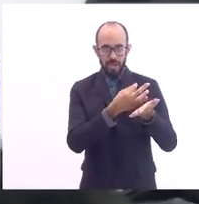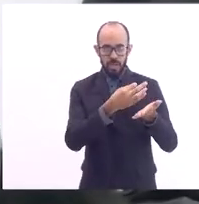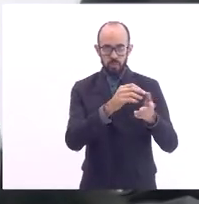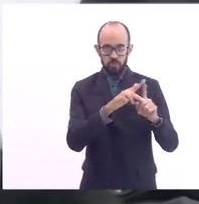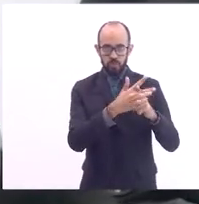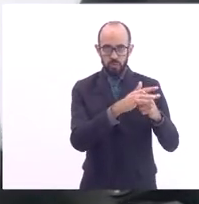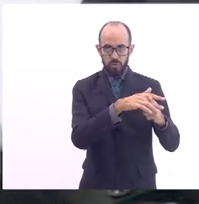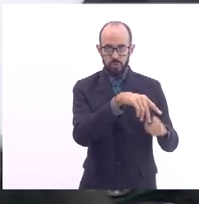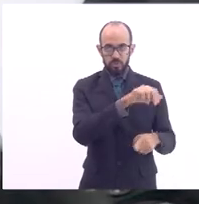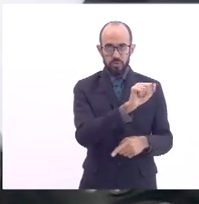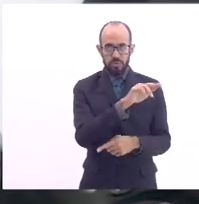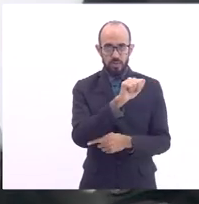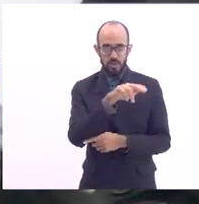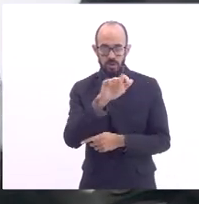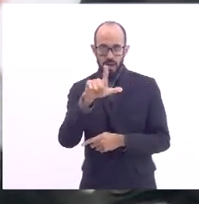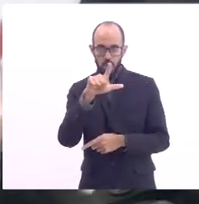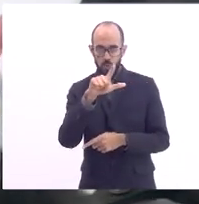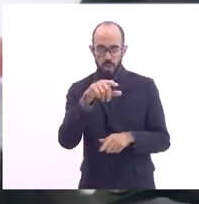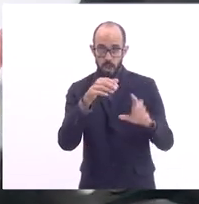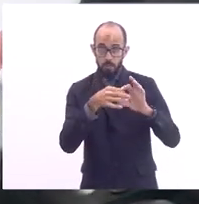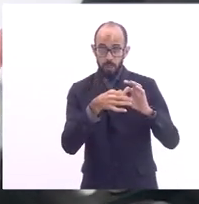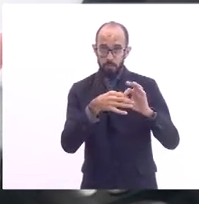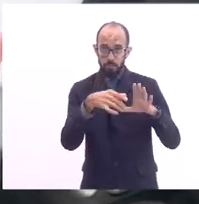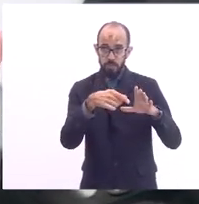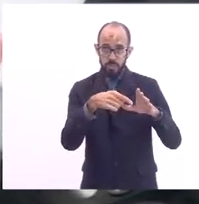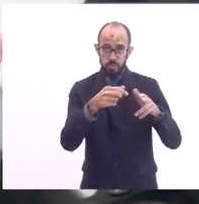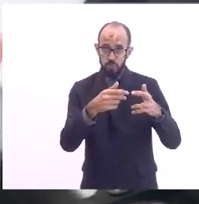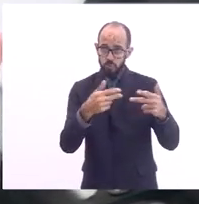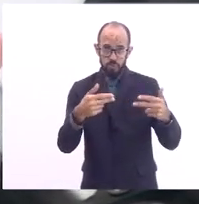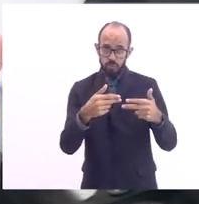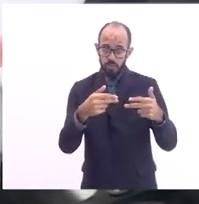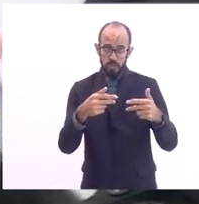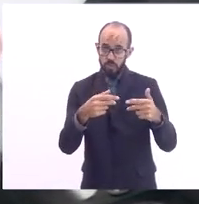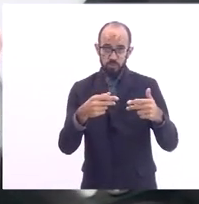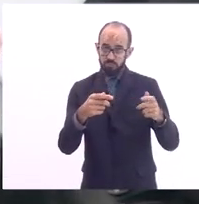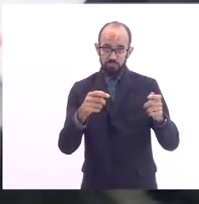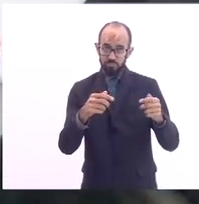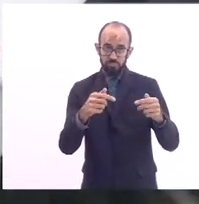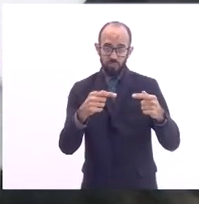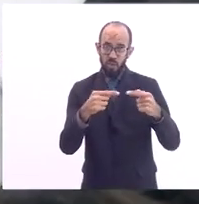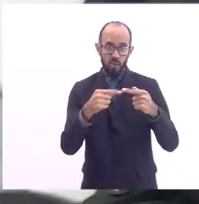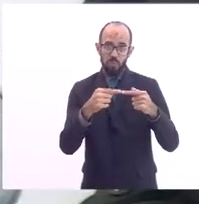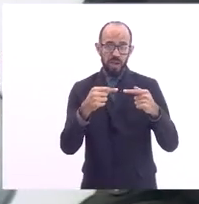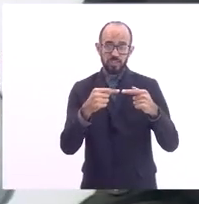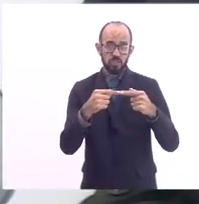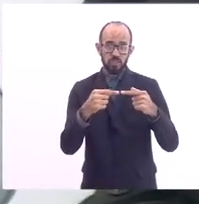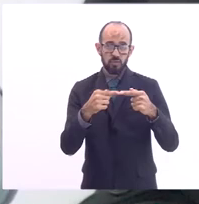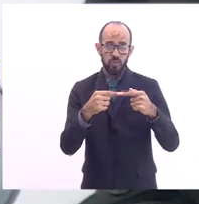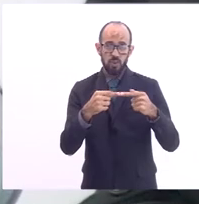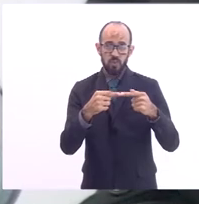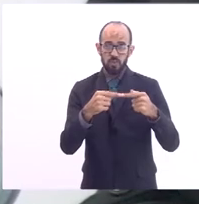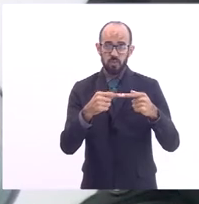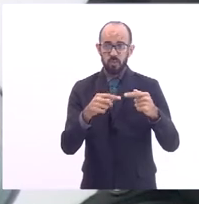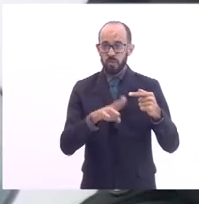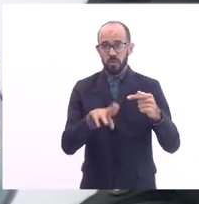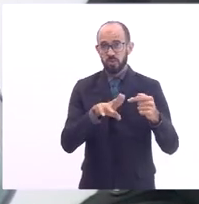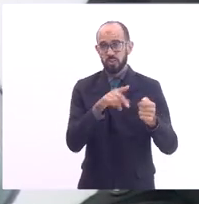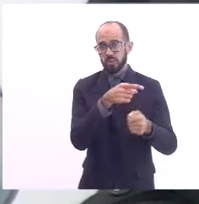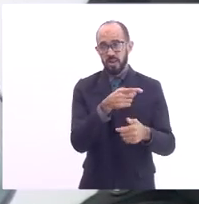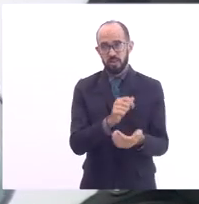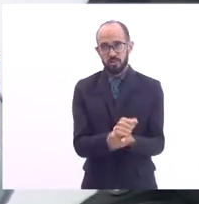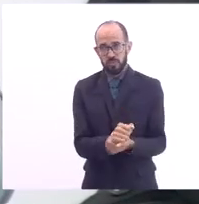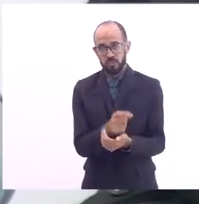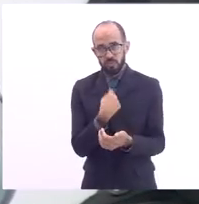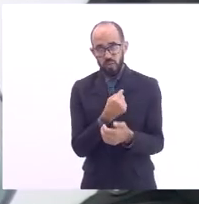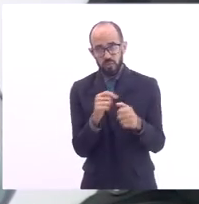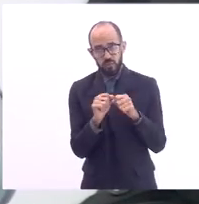ANEEL, ela permite uma flutuação que é incompatível com os equipamentos usados. Então, assim, a gente cumpre o nosso papel, entrega a